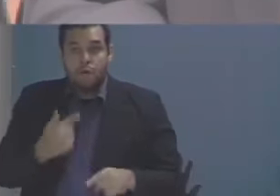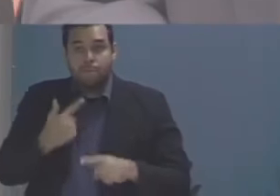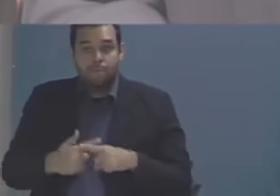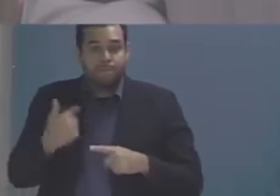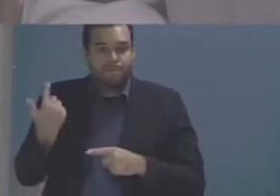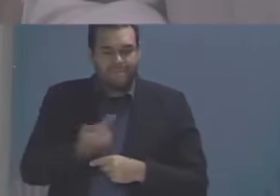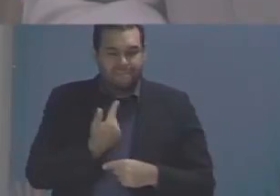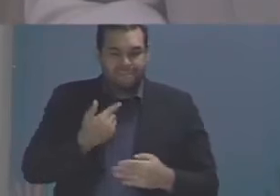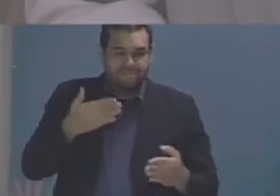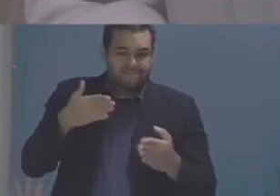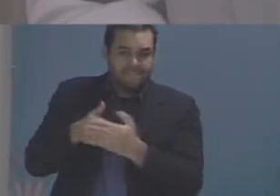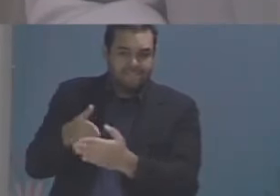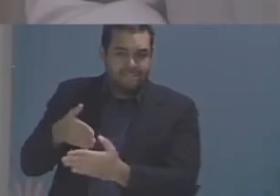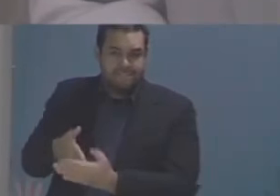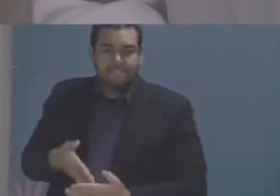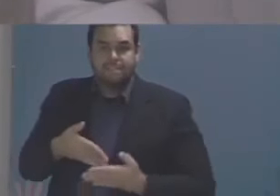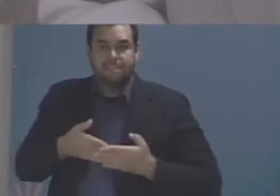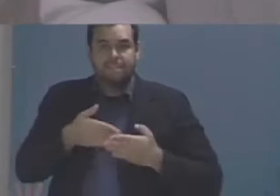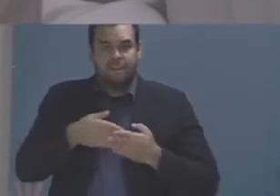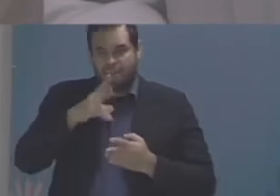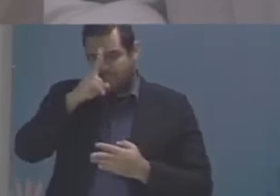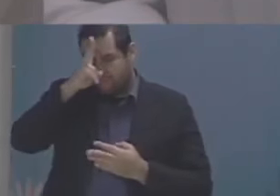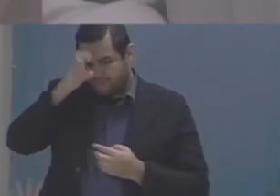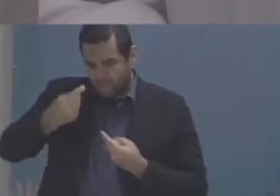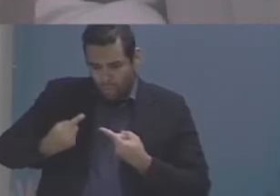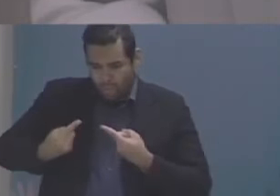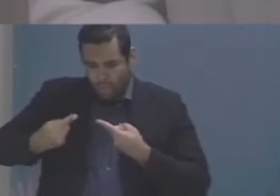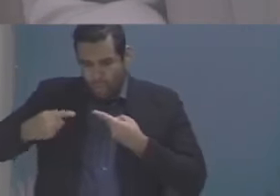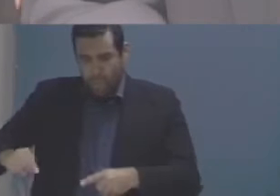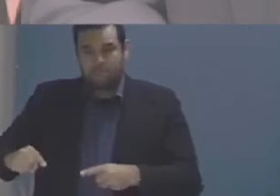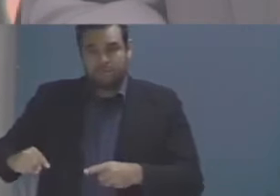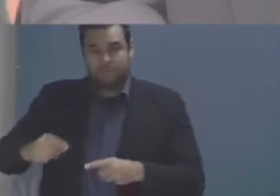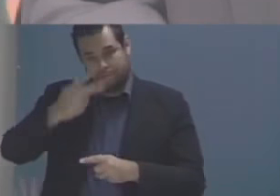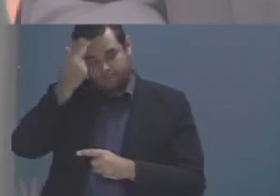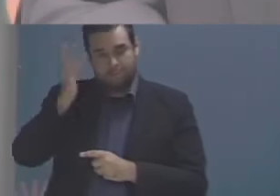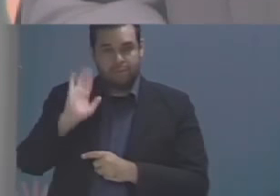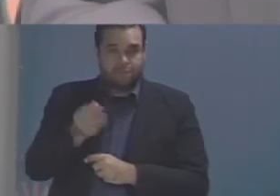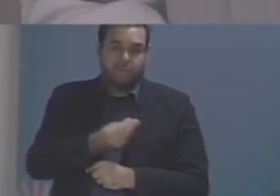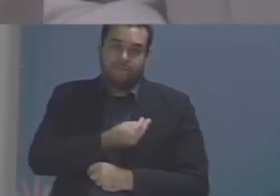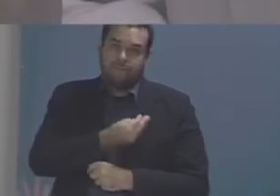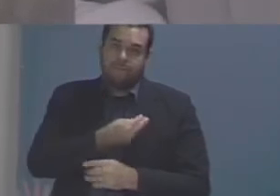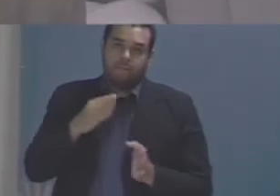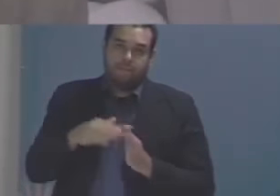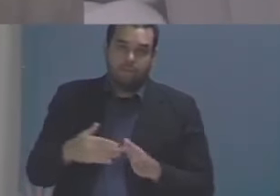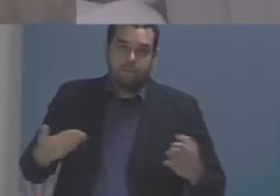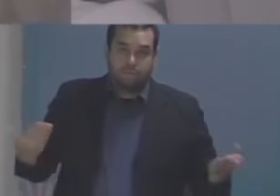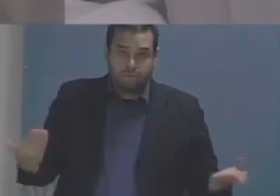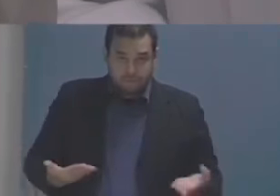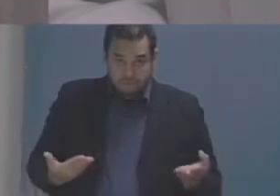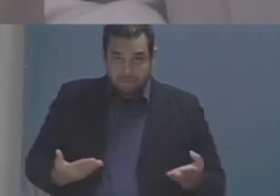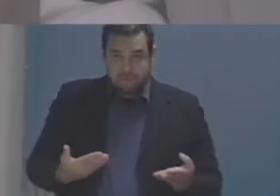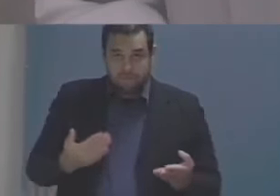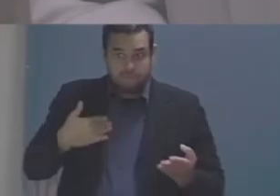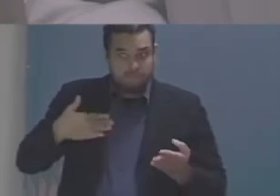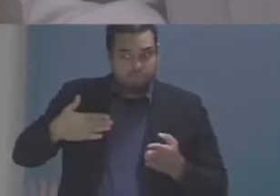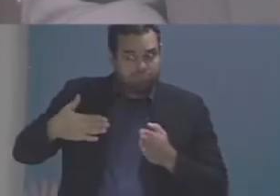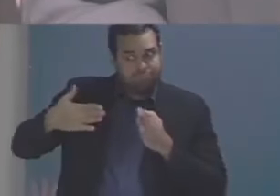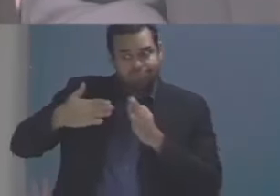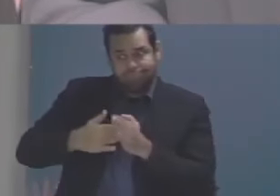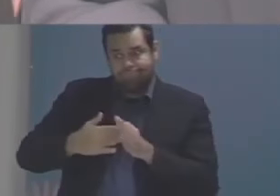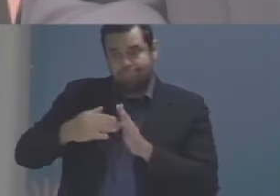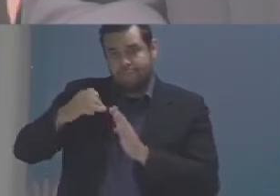uma das mais fortes oposições que alguém na vida possa ter enfrentado. Nós enfrentamos uma oposição de mais